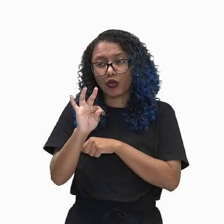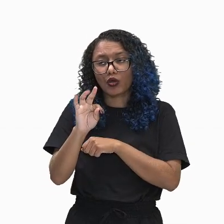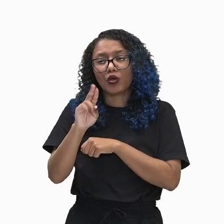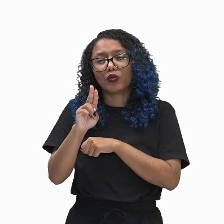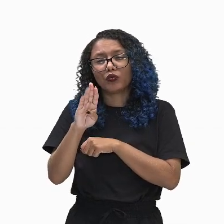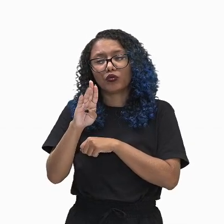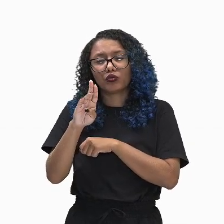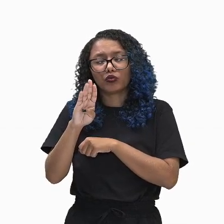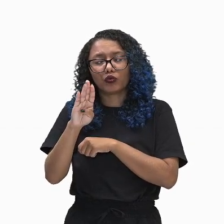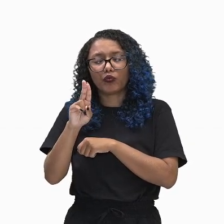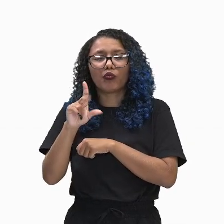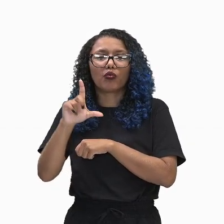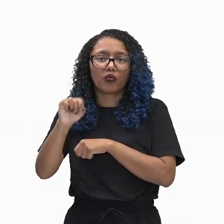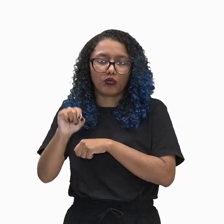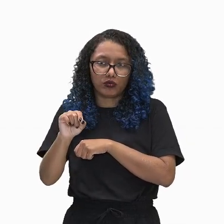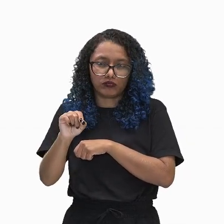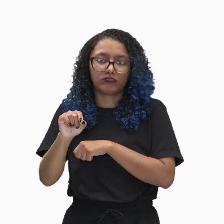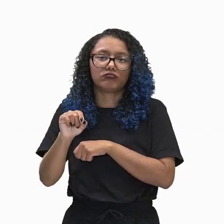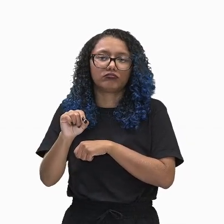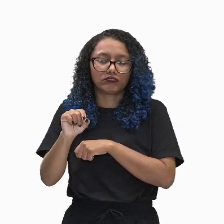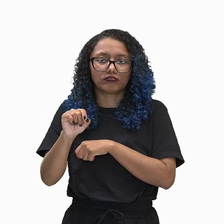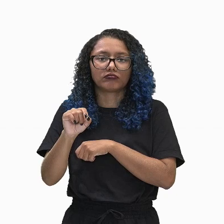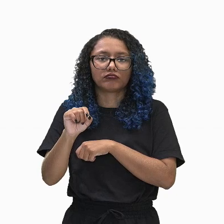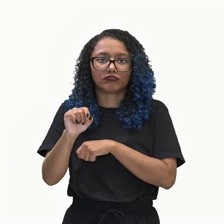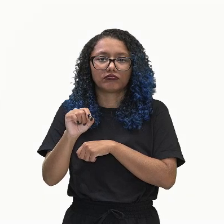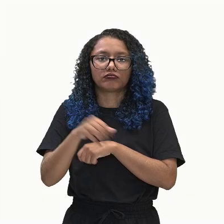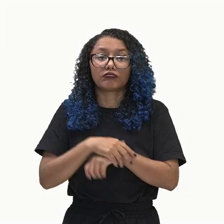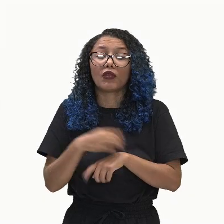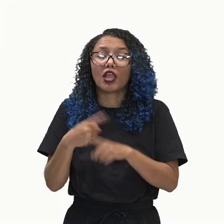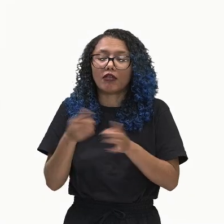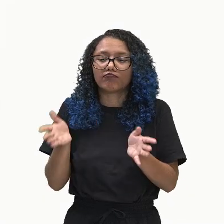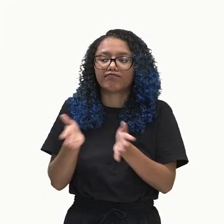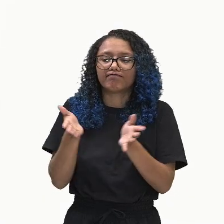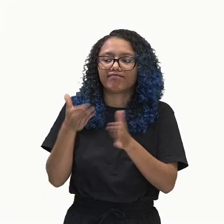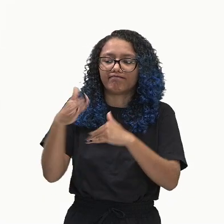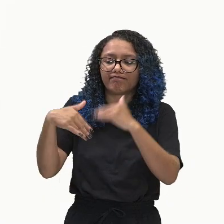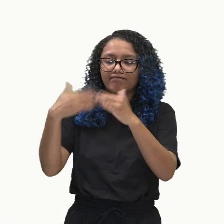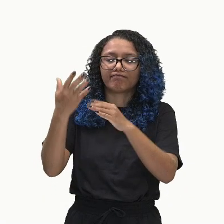ali a promover a produção dos espermatozoides, tá aqui